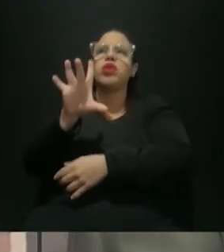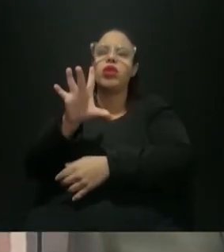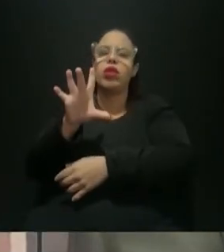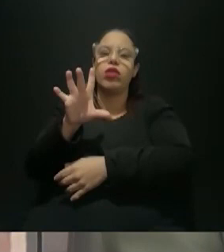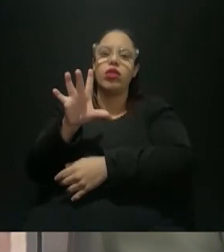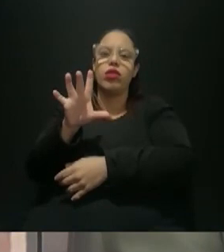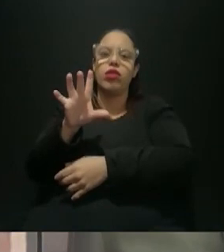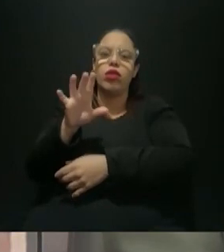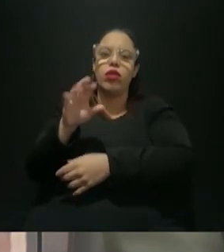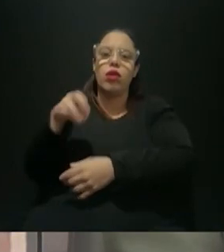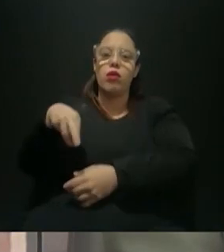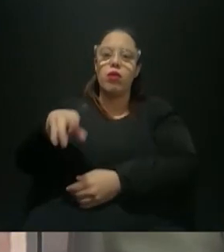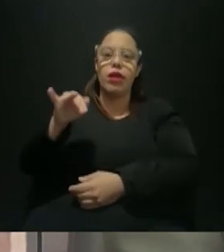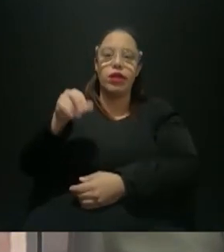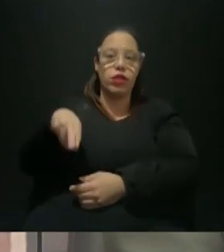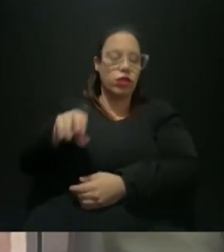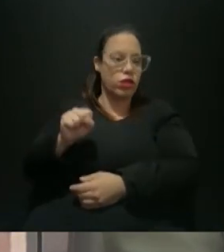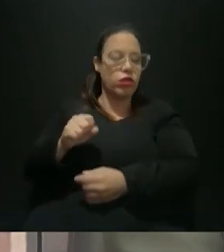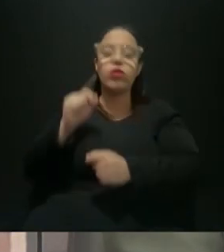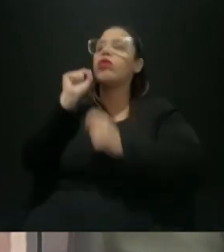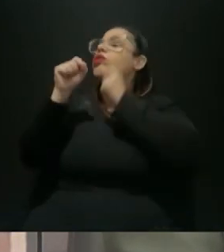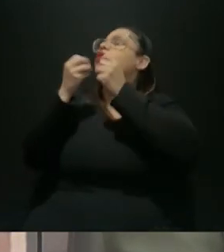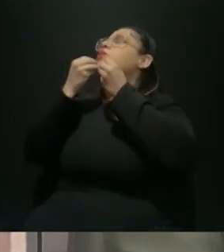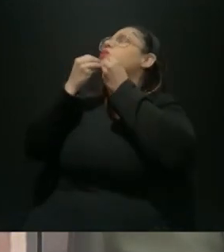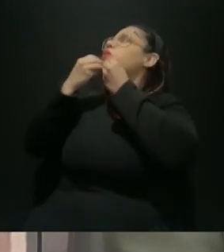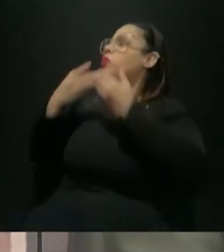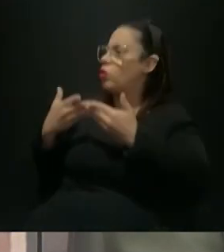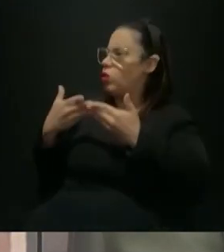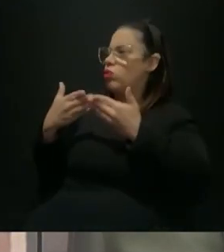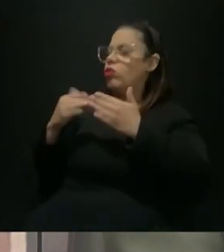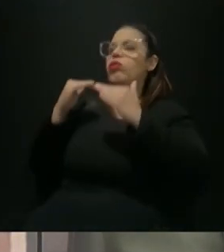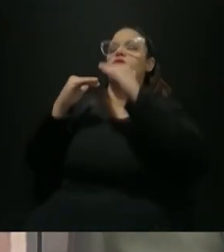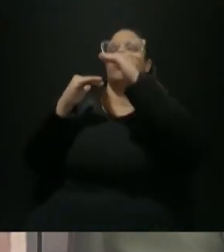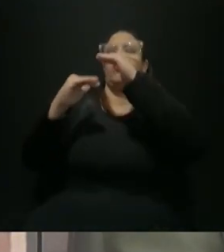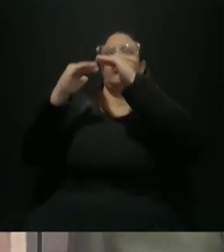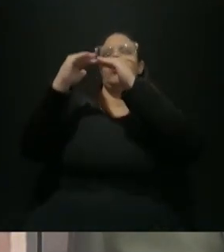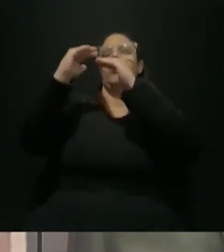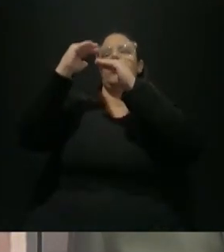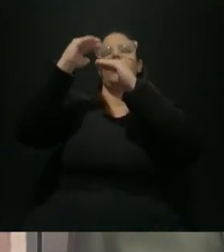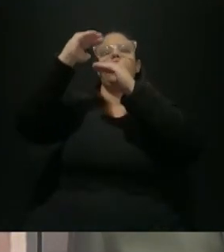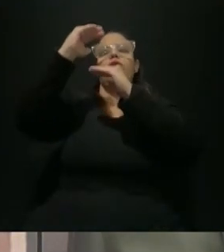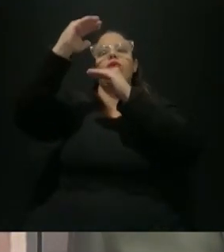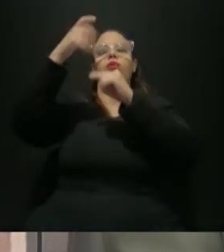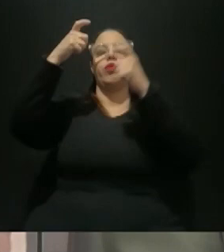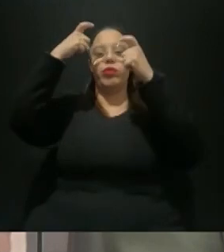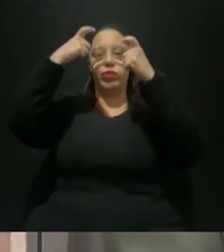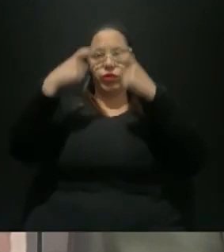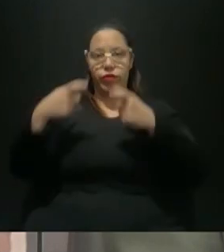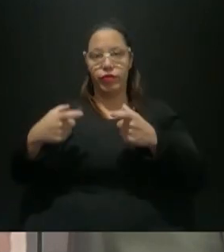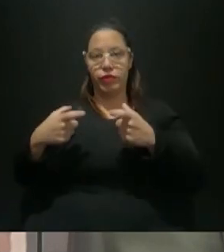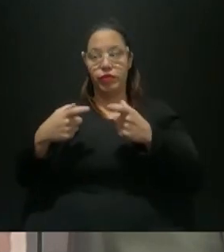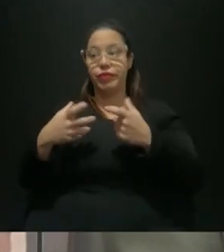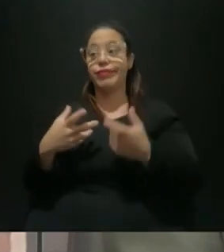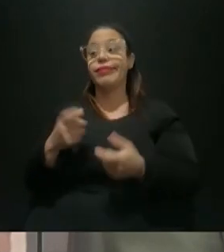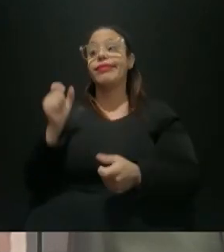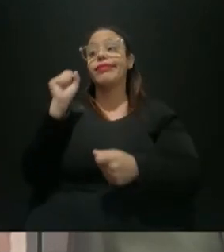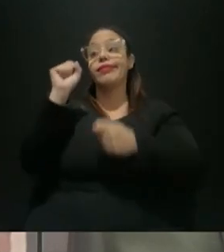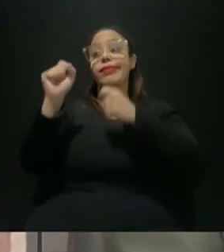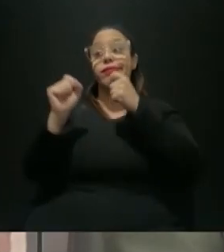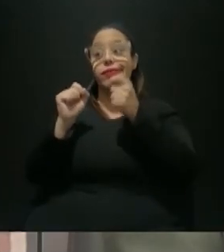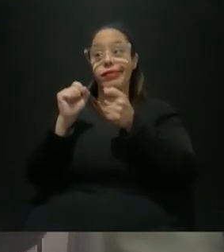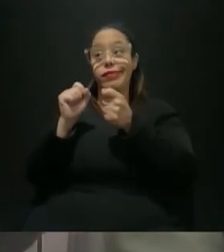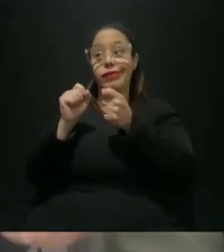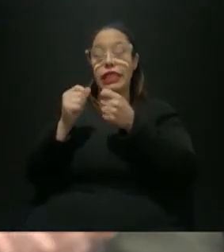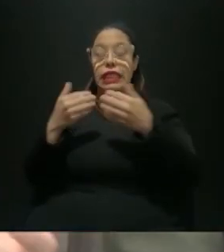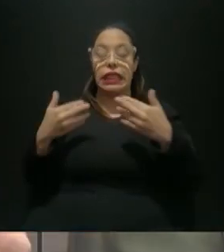disse muito bem isso. Você está desenvolvendo ele ser uma pessoa que vai ter as relações pessoais, eles vão ser